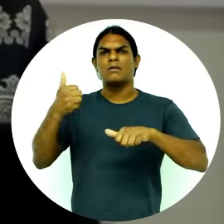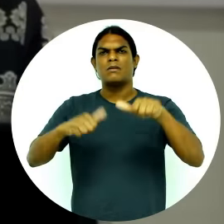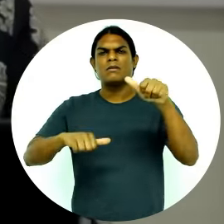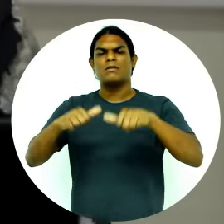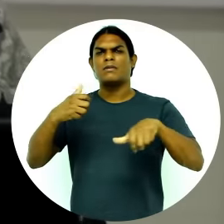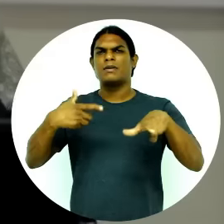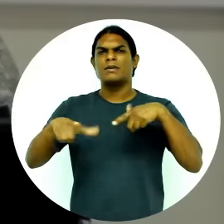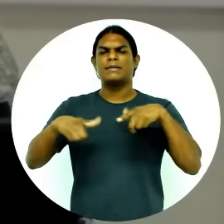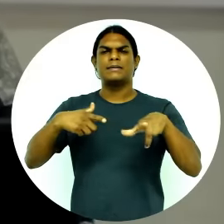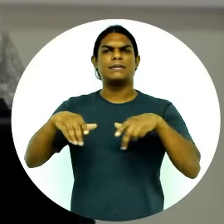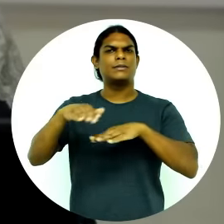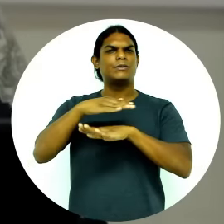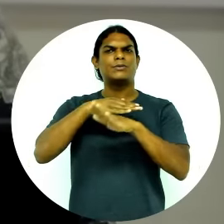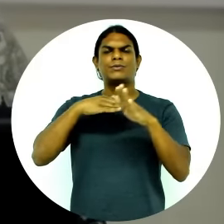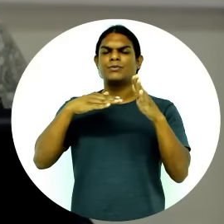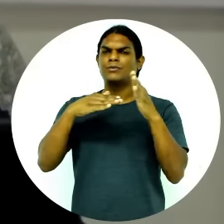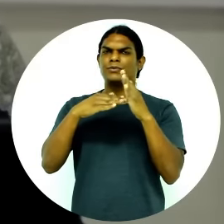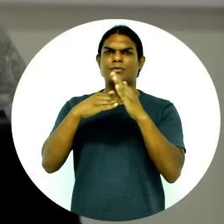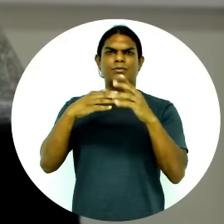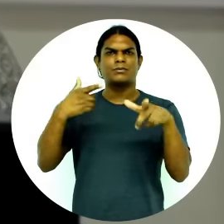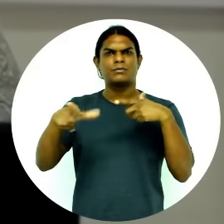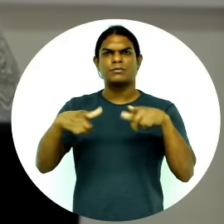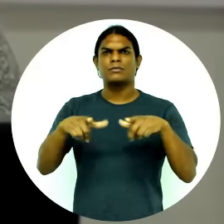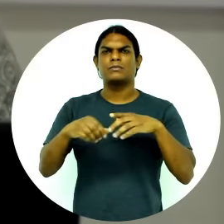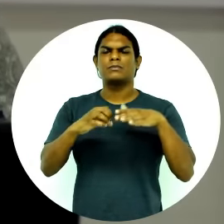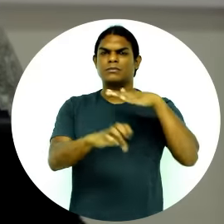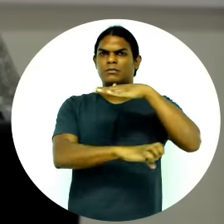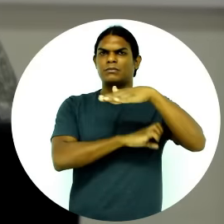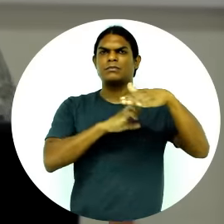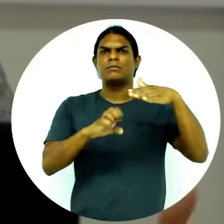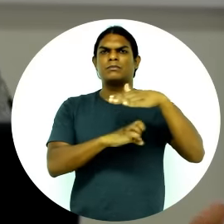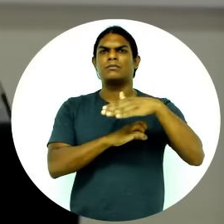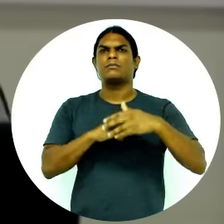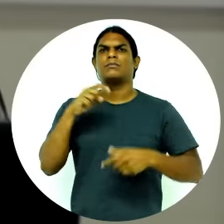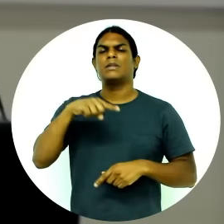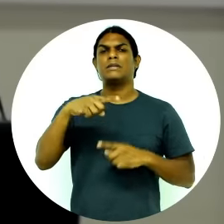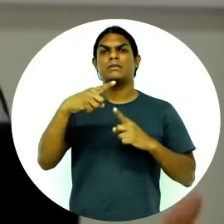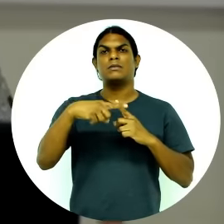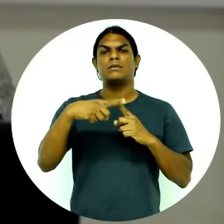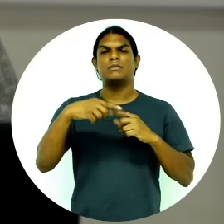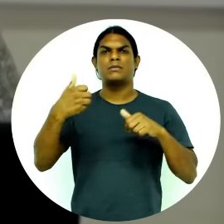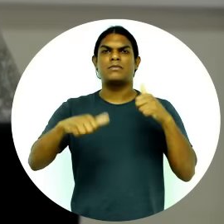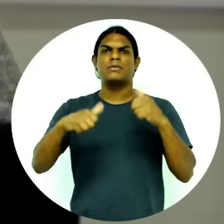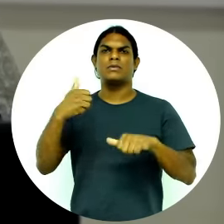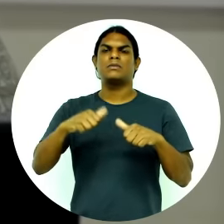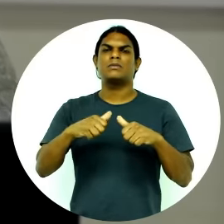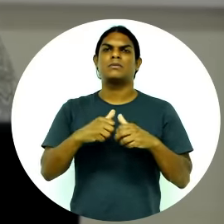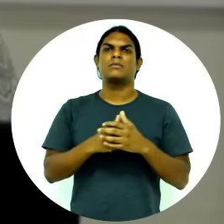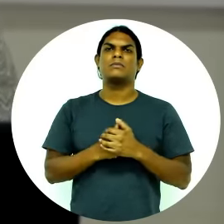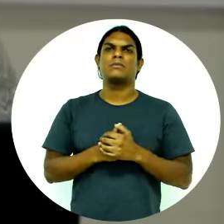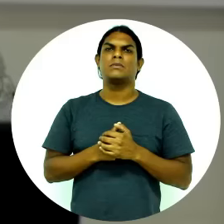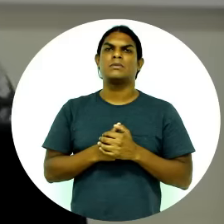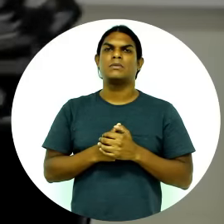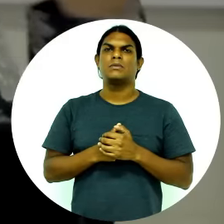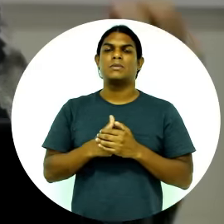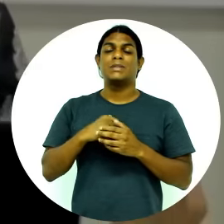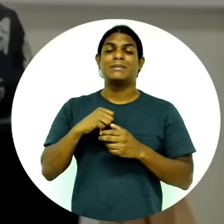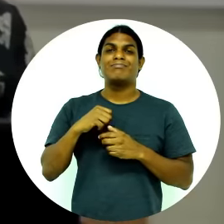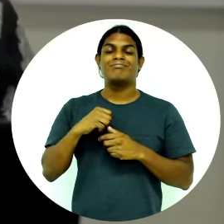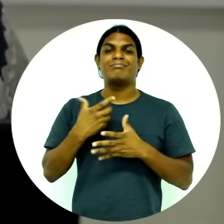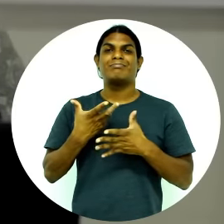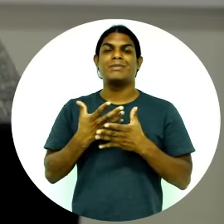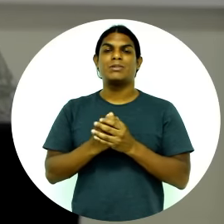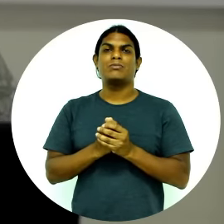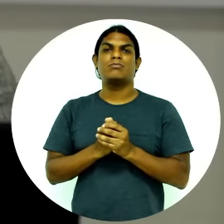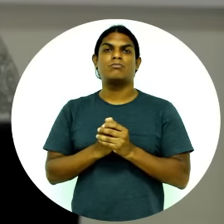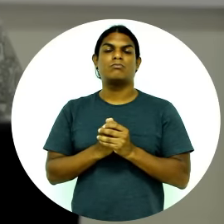de recursos humanos. Esse órgão assume totalmente todo o processo, além dele estar, nos